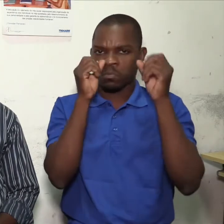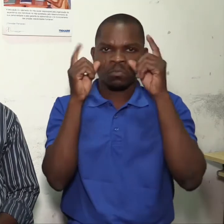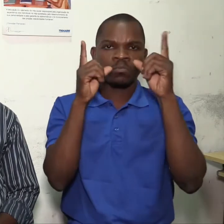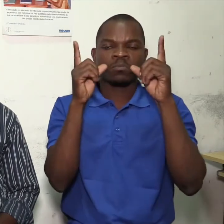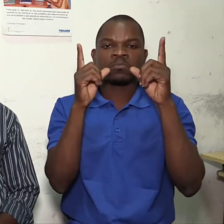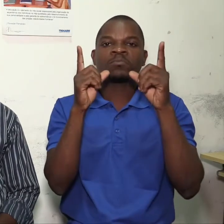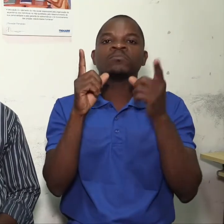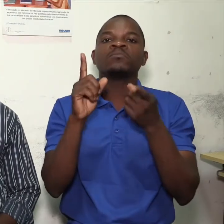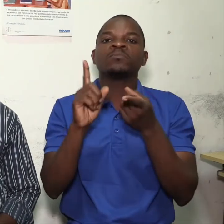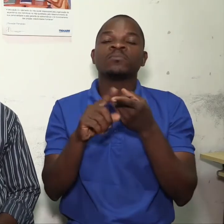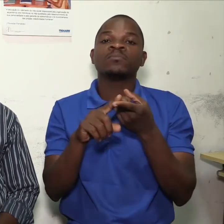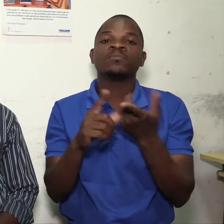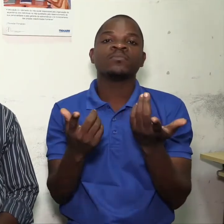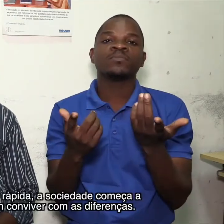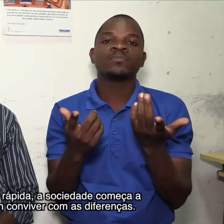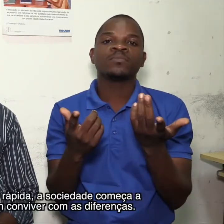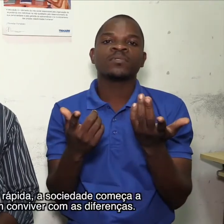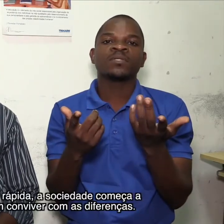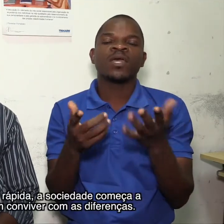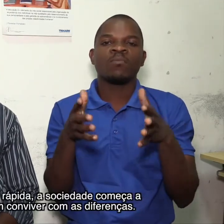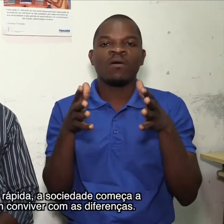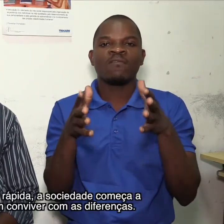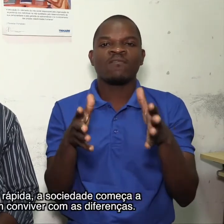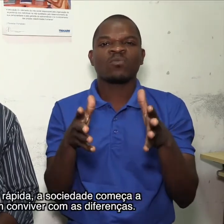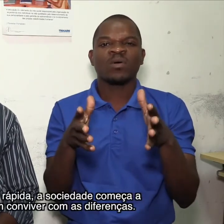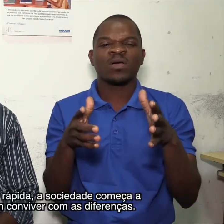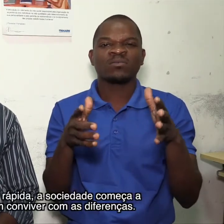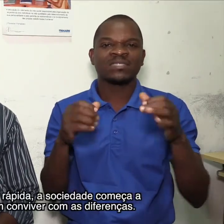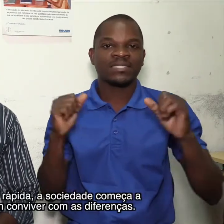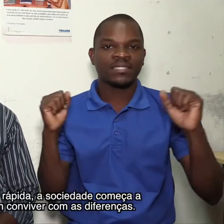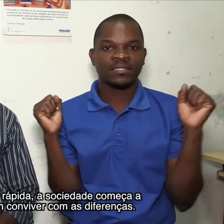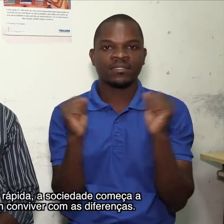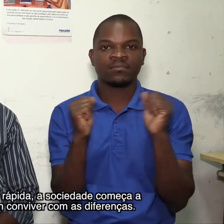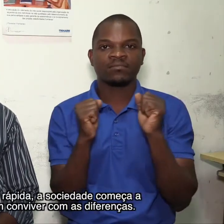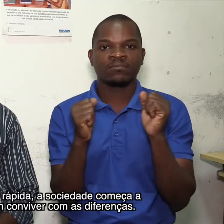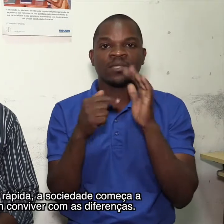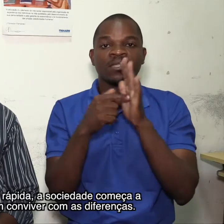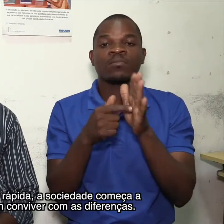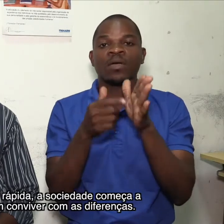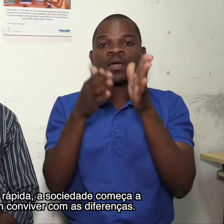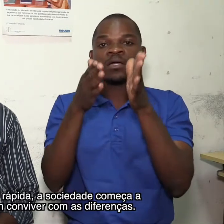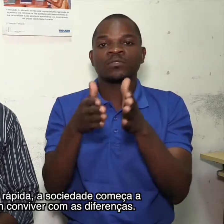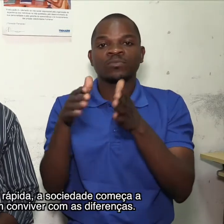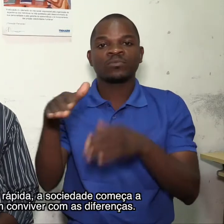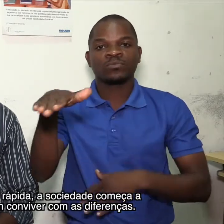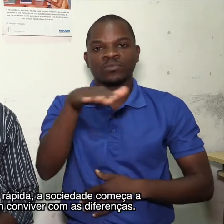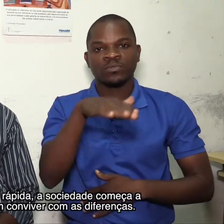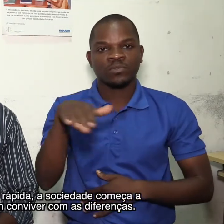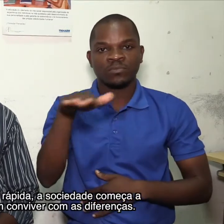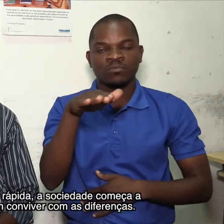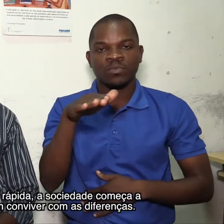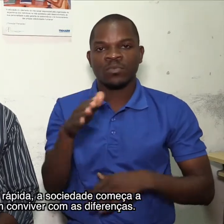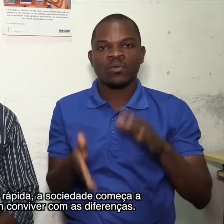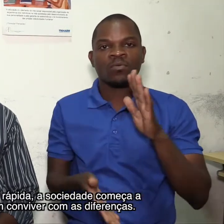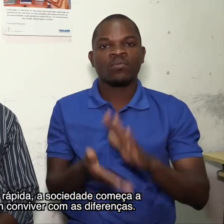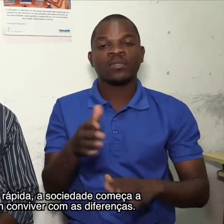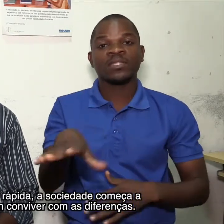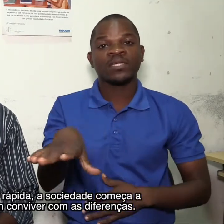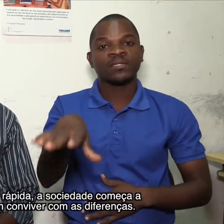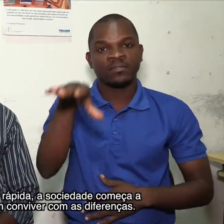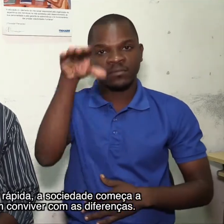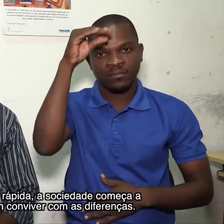É de uma forma muito rápida que a sociedade começa a perceber